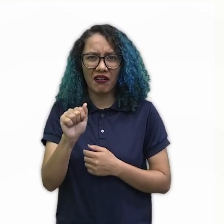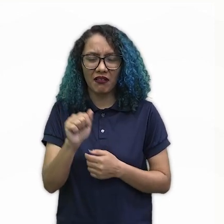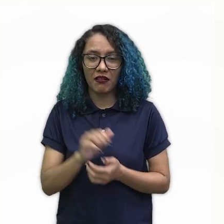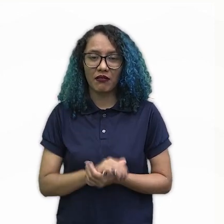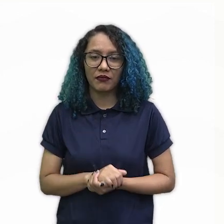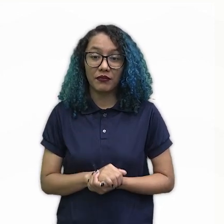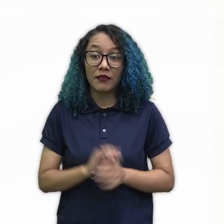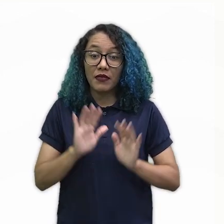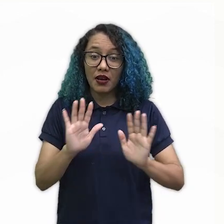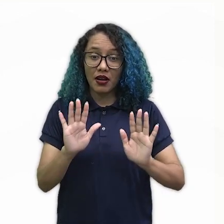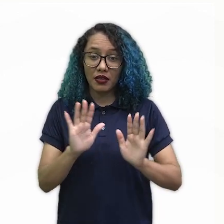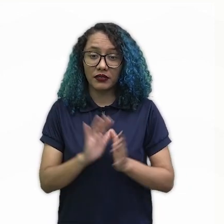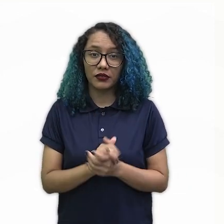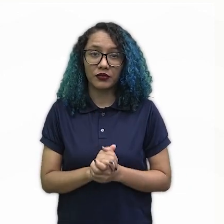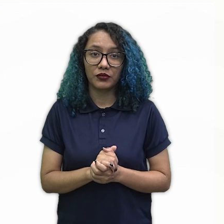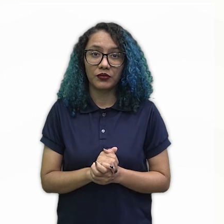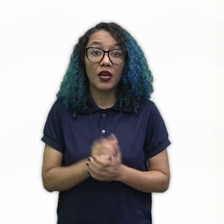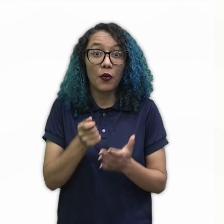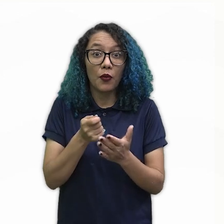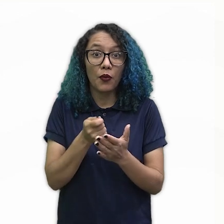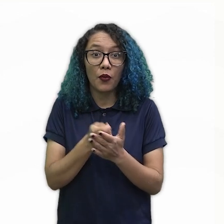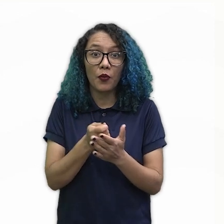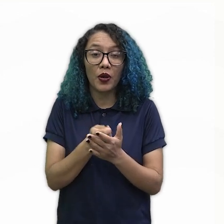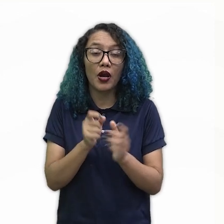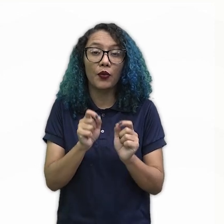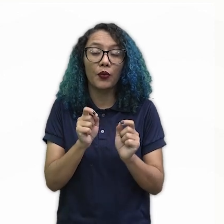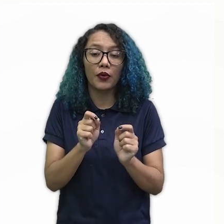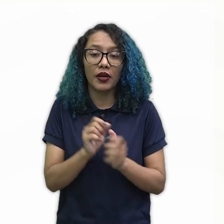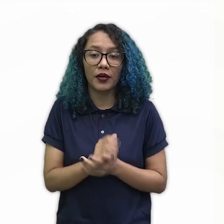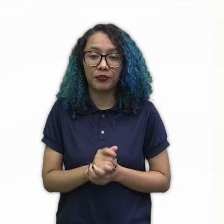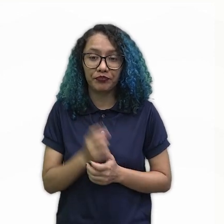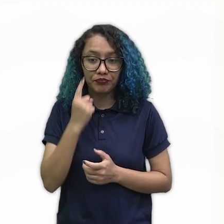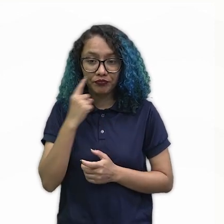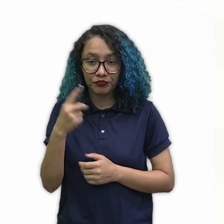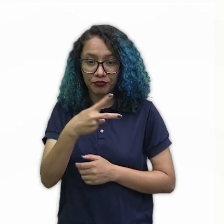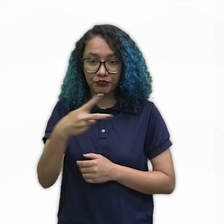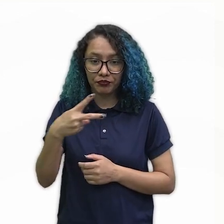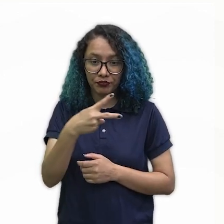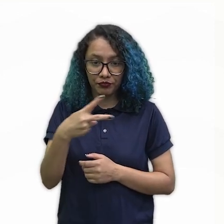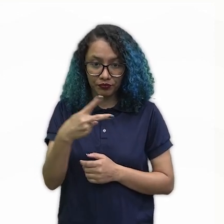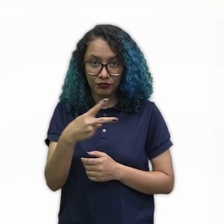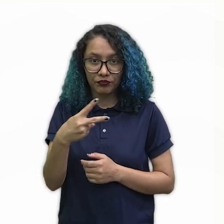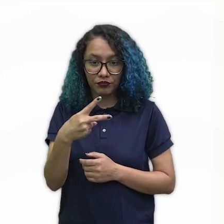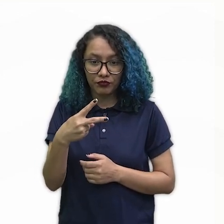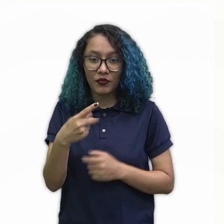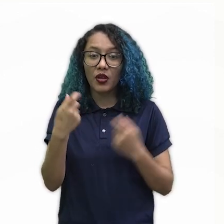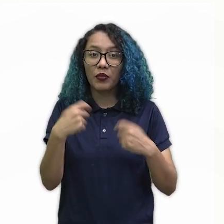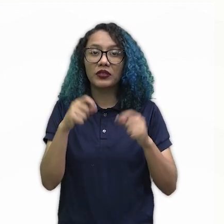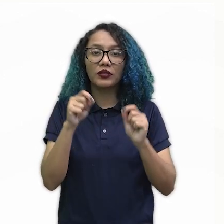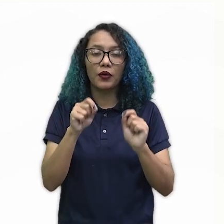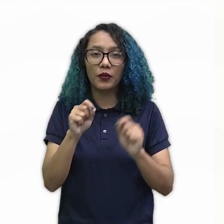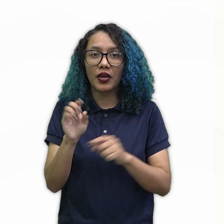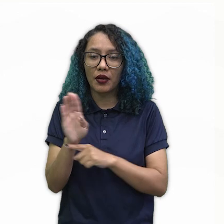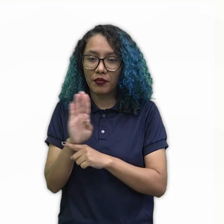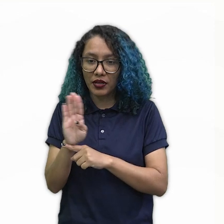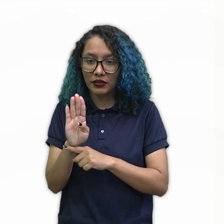A, mas obrigatoriamente, para que essa igualdade aqui exista,